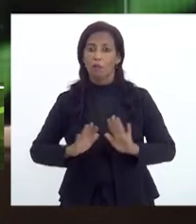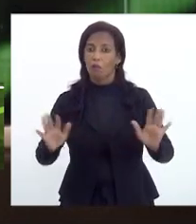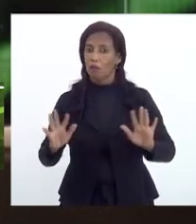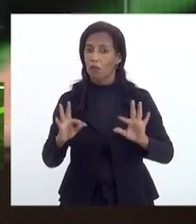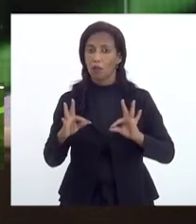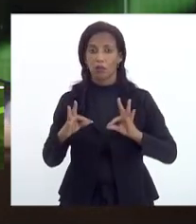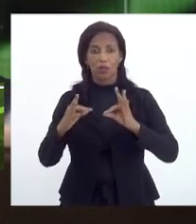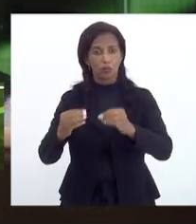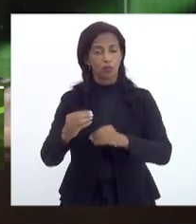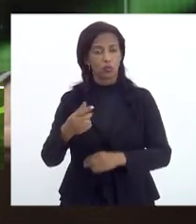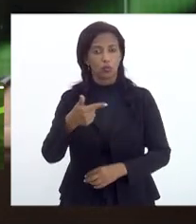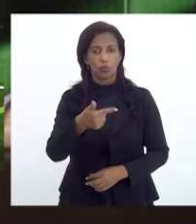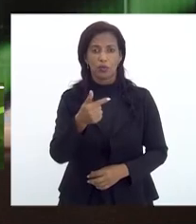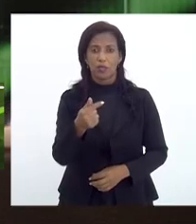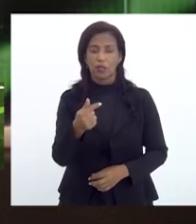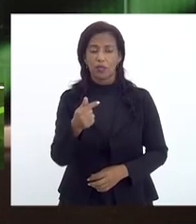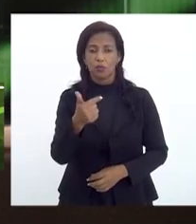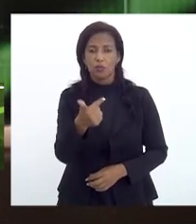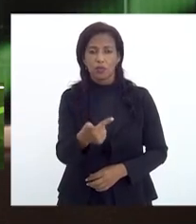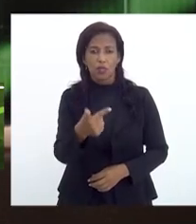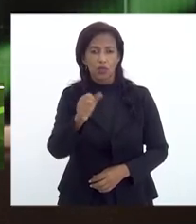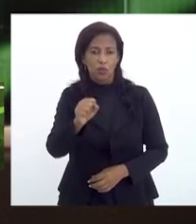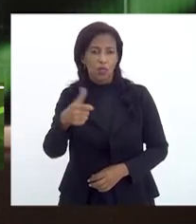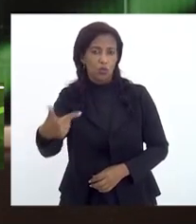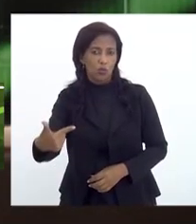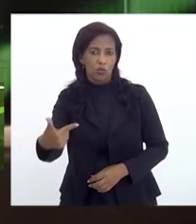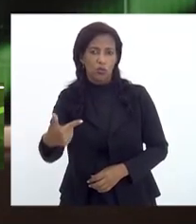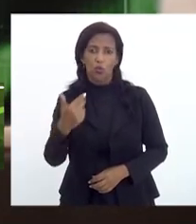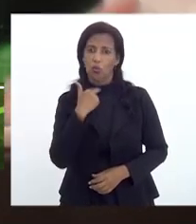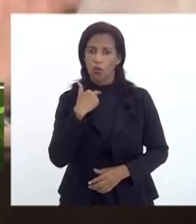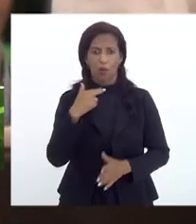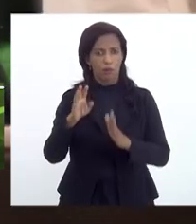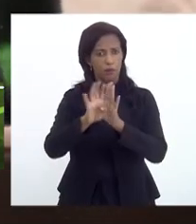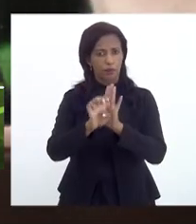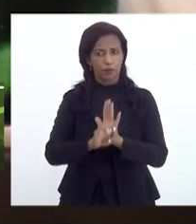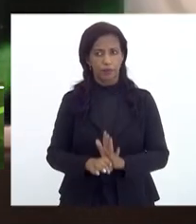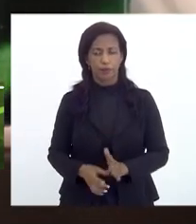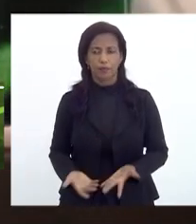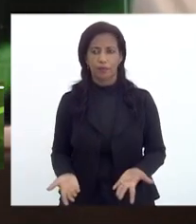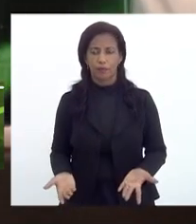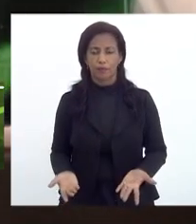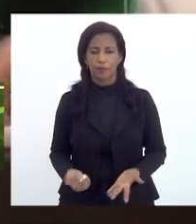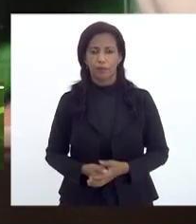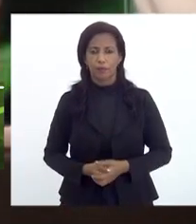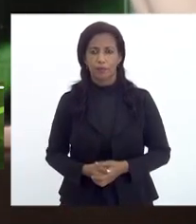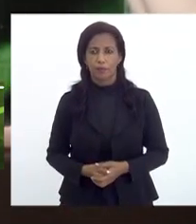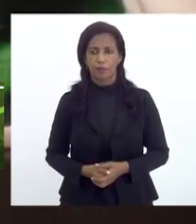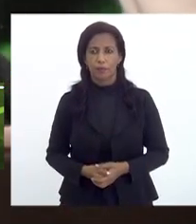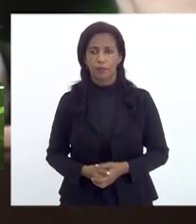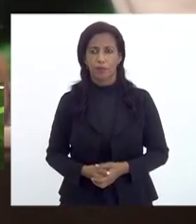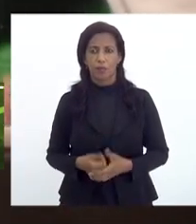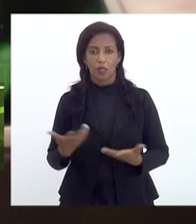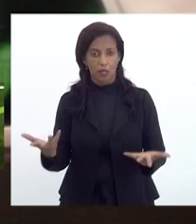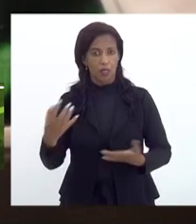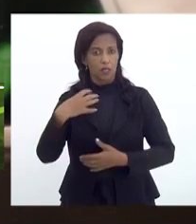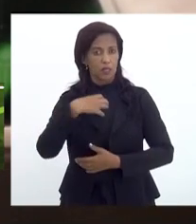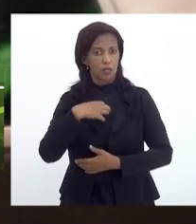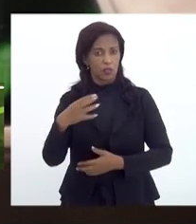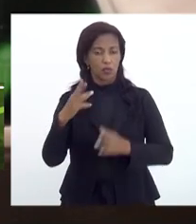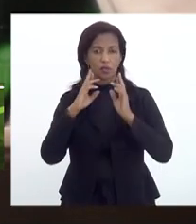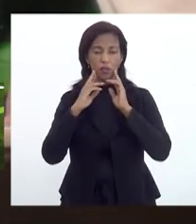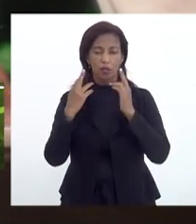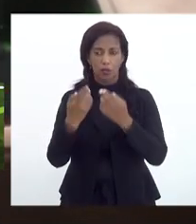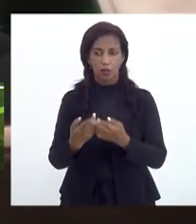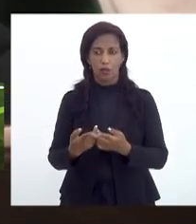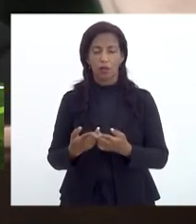para fazer 282 destaques Por conta das emendas Então Esse foi o sentido Dessa reunião